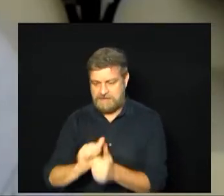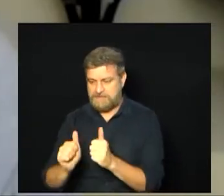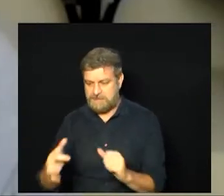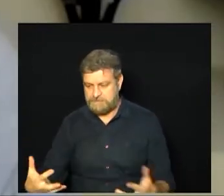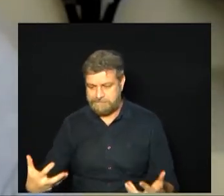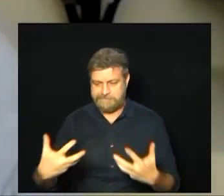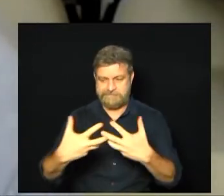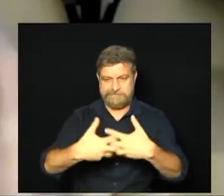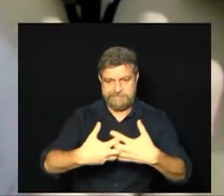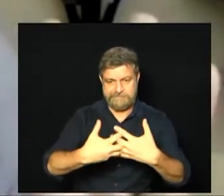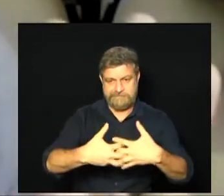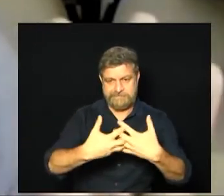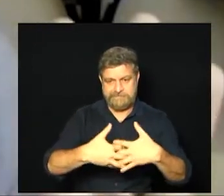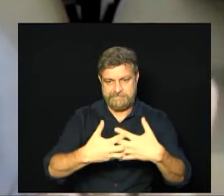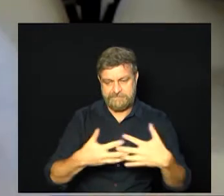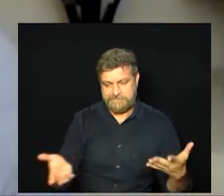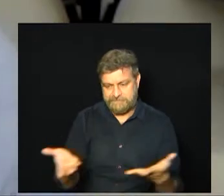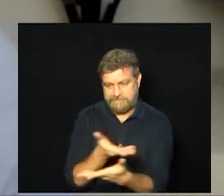esportes